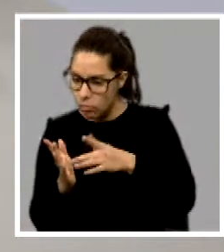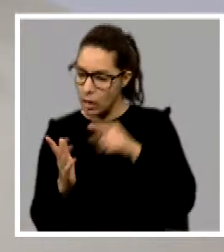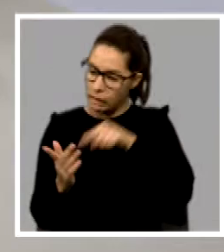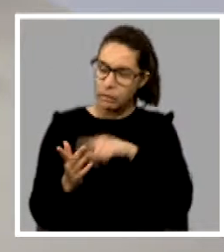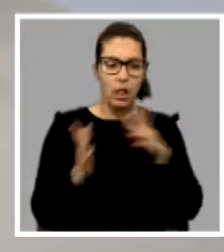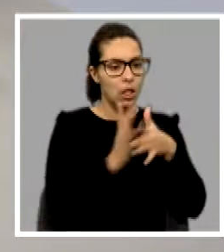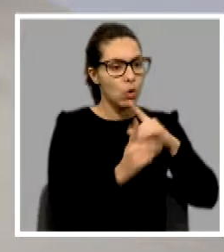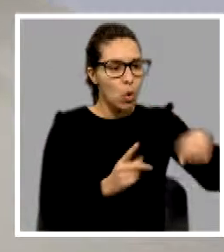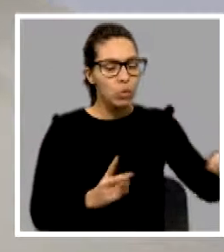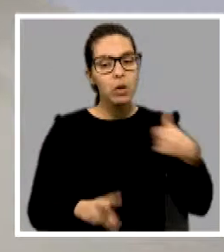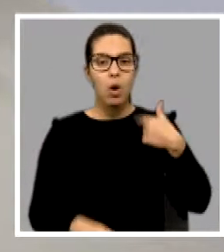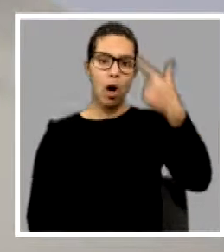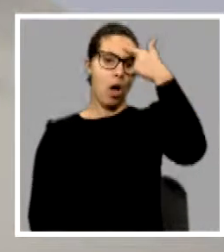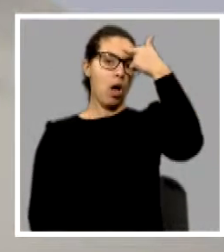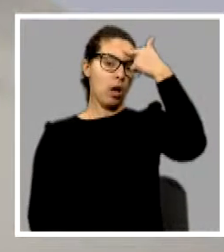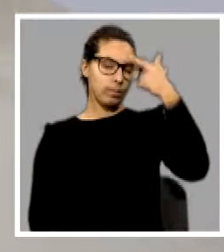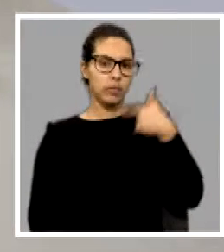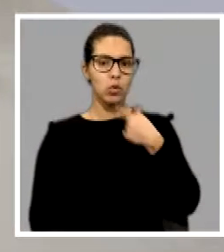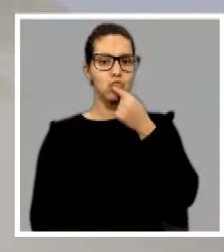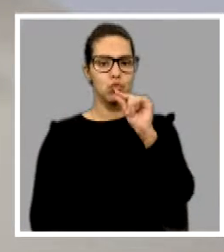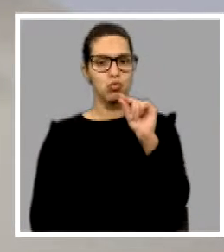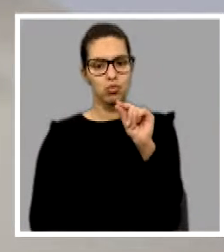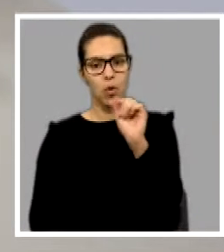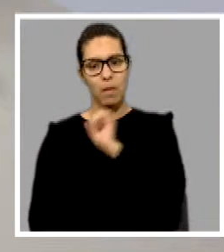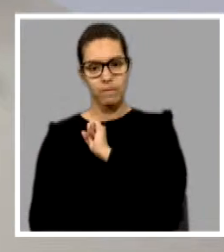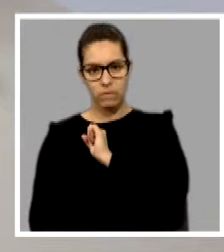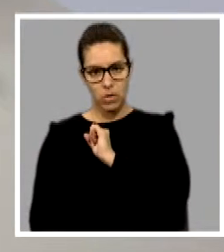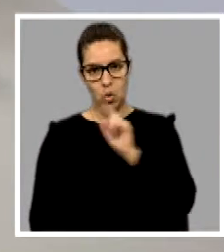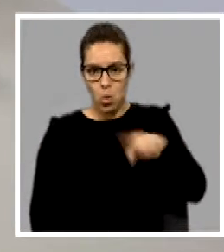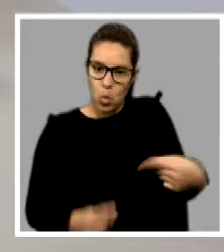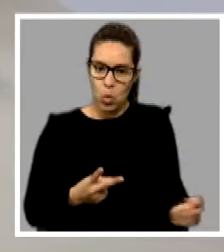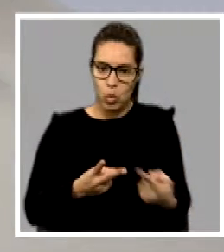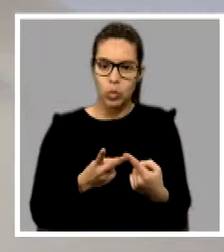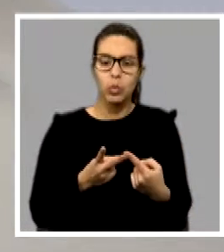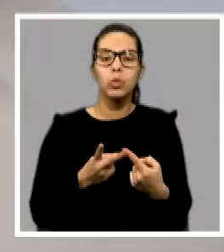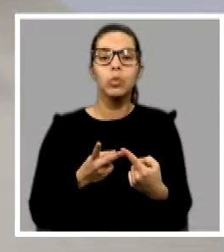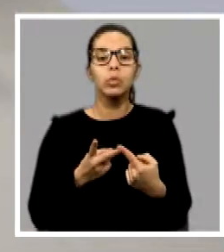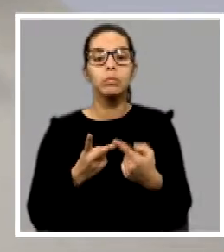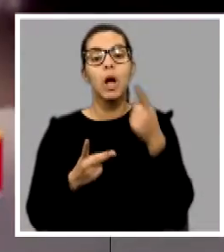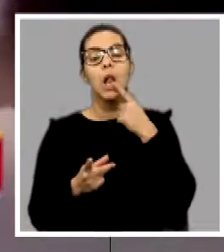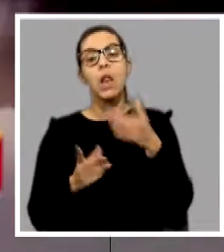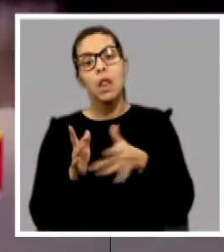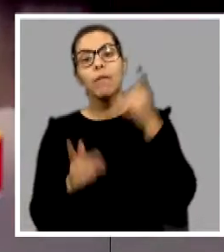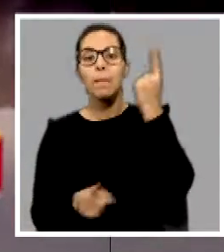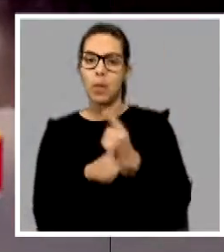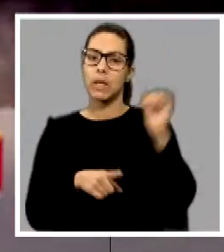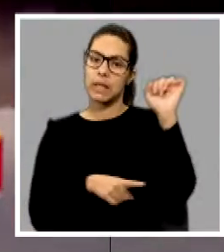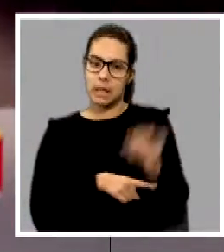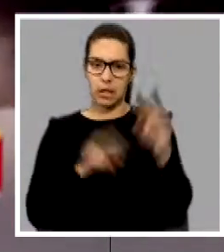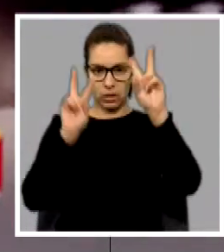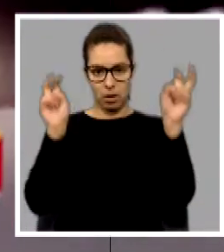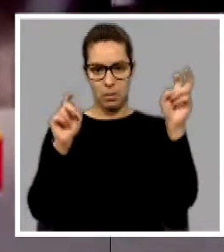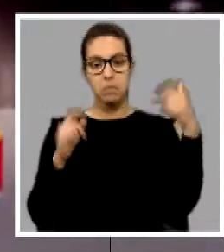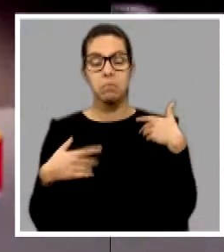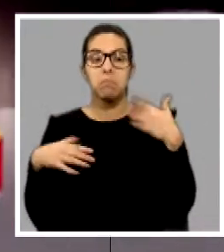tal ou tal livro? E eu fiquei ali a pensar, tinha um nome guardado para outra das minhas vidas e era exatamente um livro porque